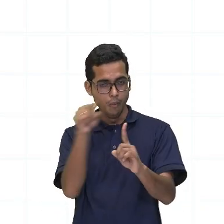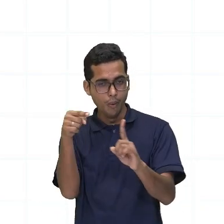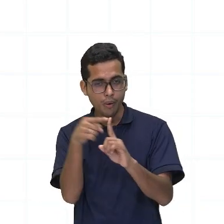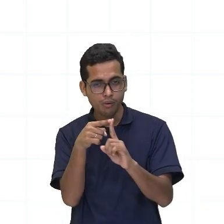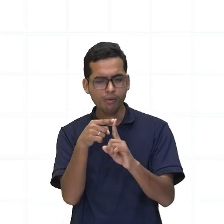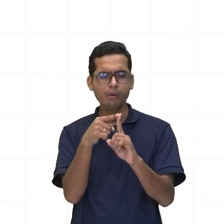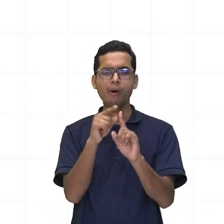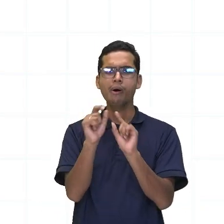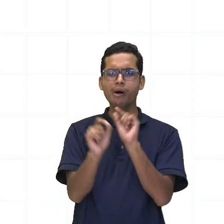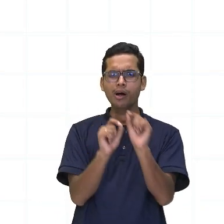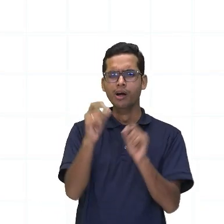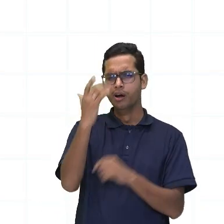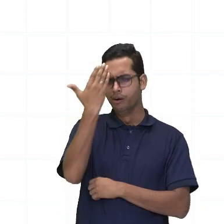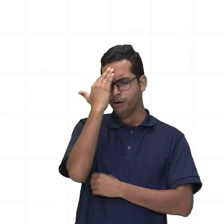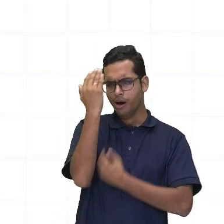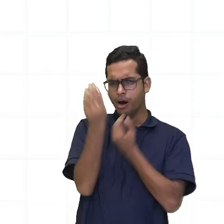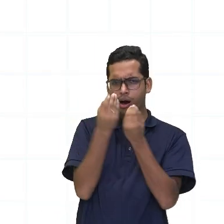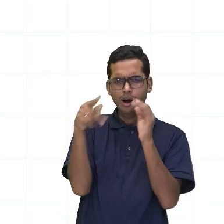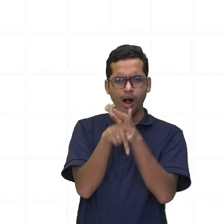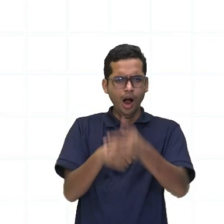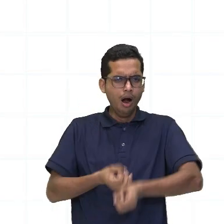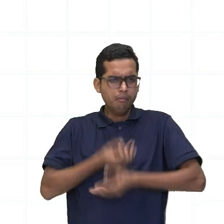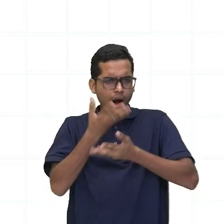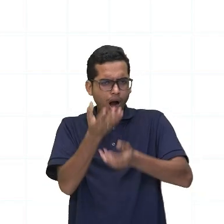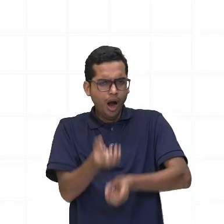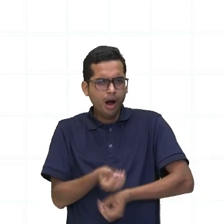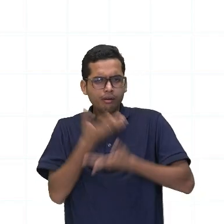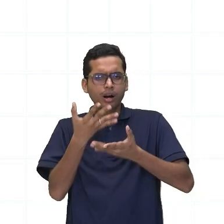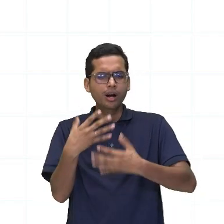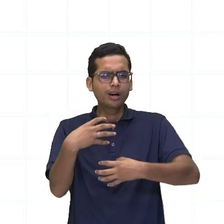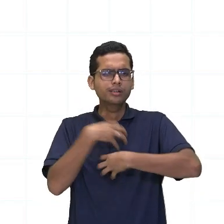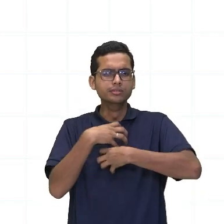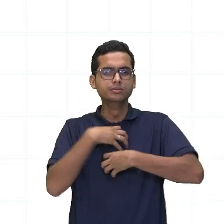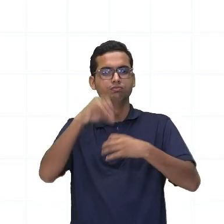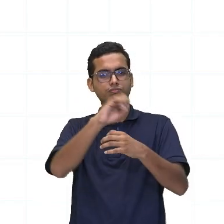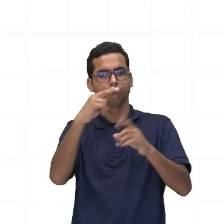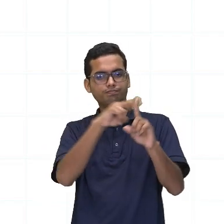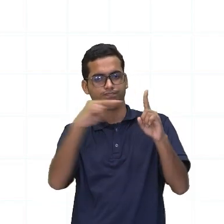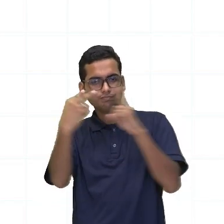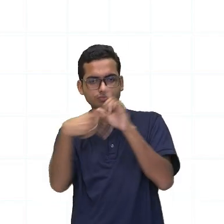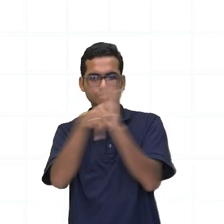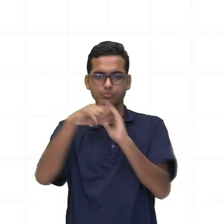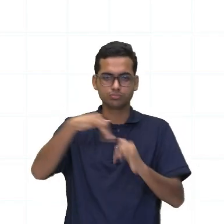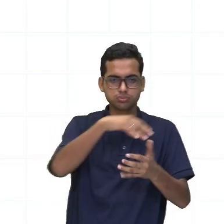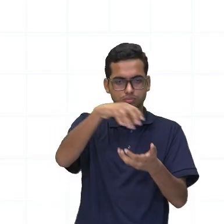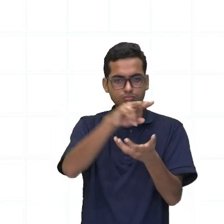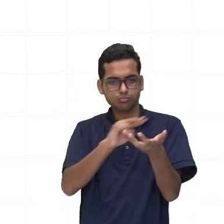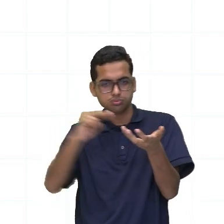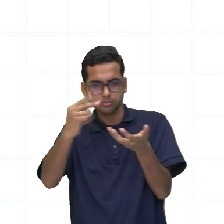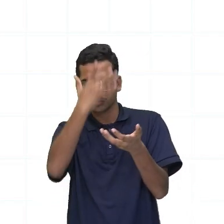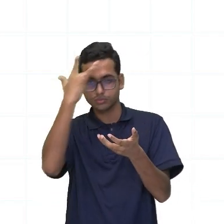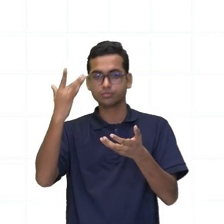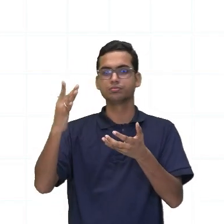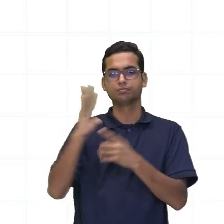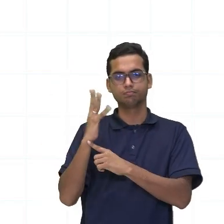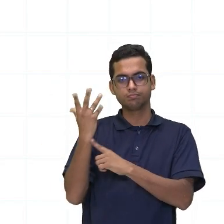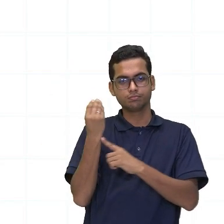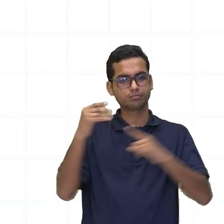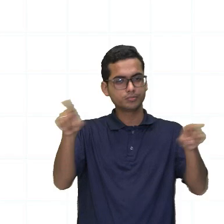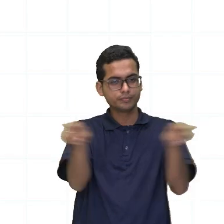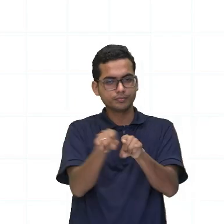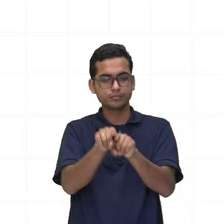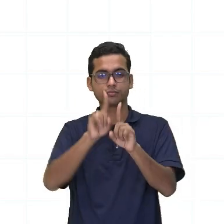não era entendida como uma manifestação dos sentimentos ou visão do mundo do seu artista. Não havia uma